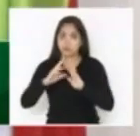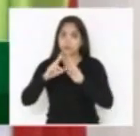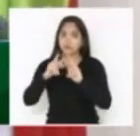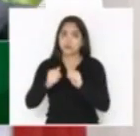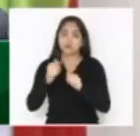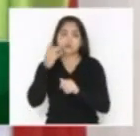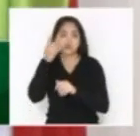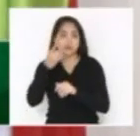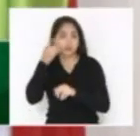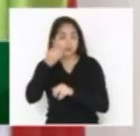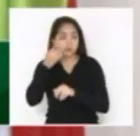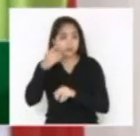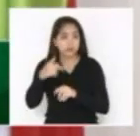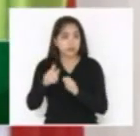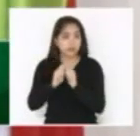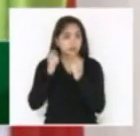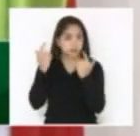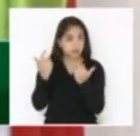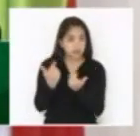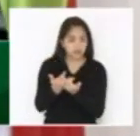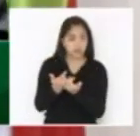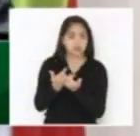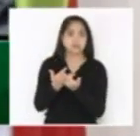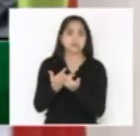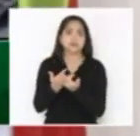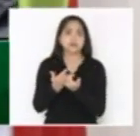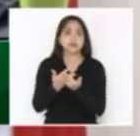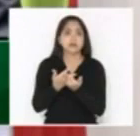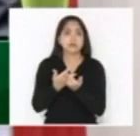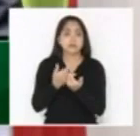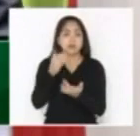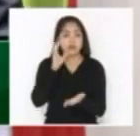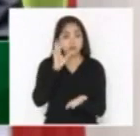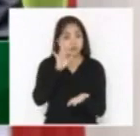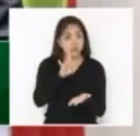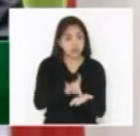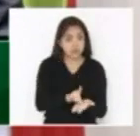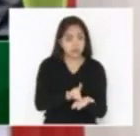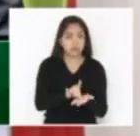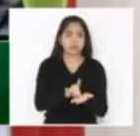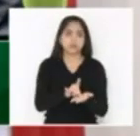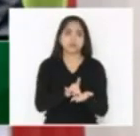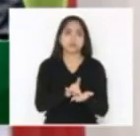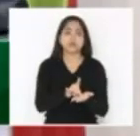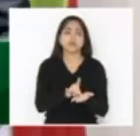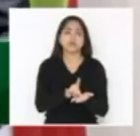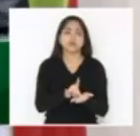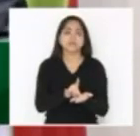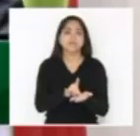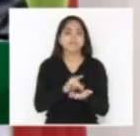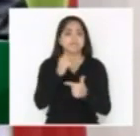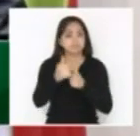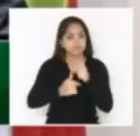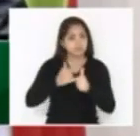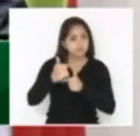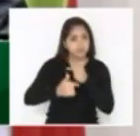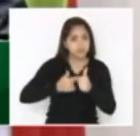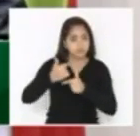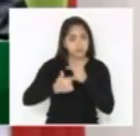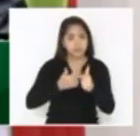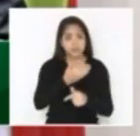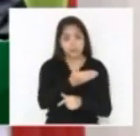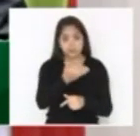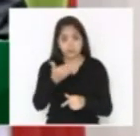colegas deputados aqui dessa casa, esse reconhecimento, né, por mais esse importante trabalho